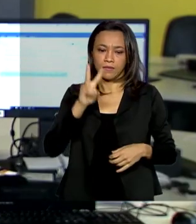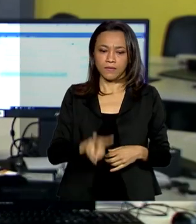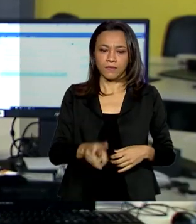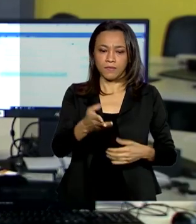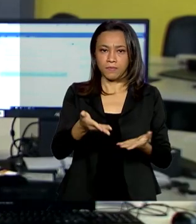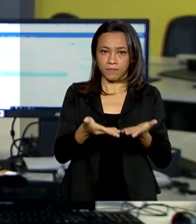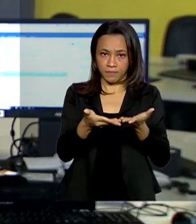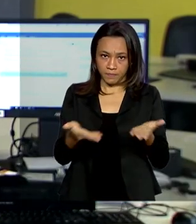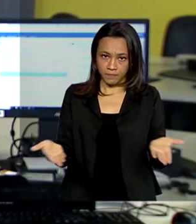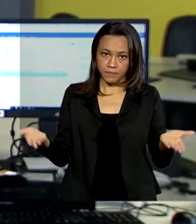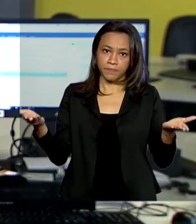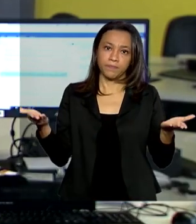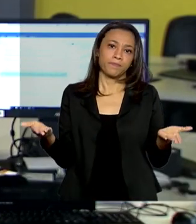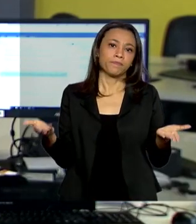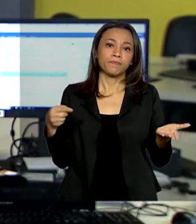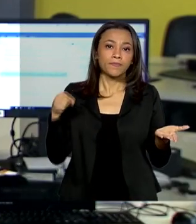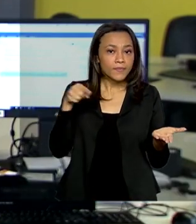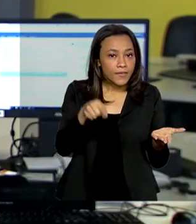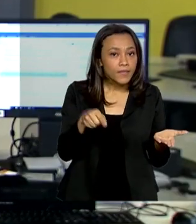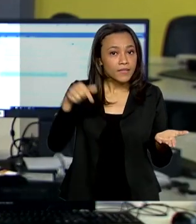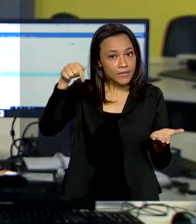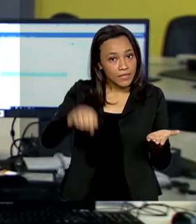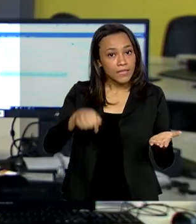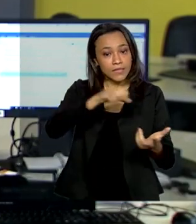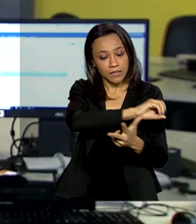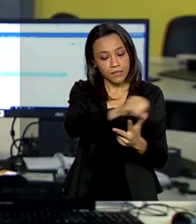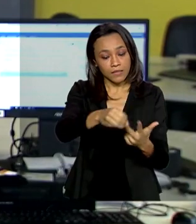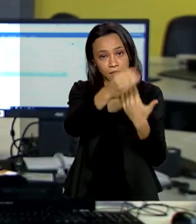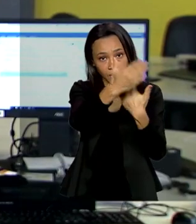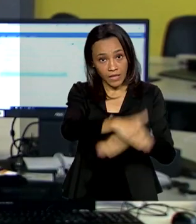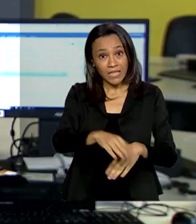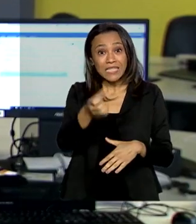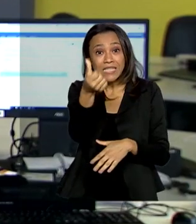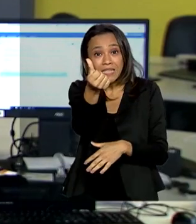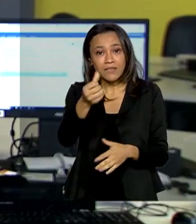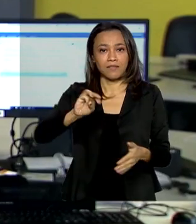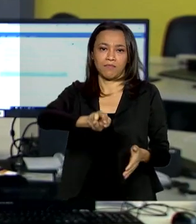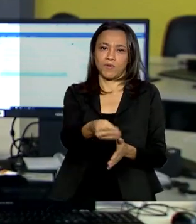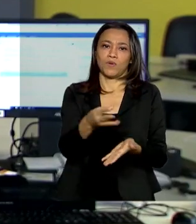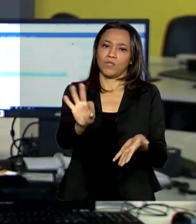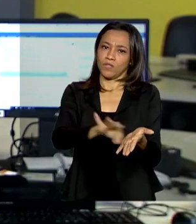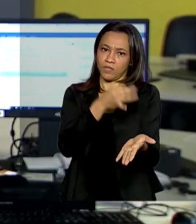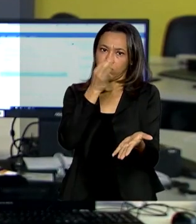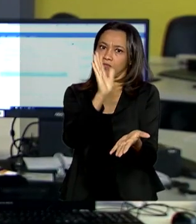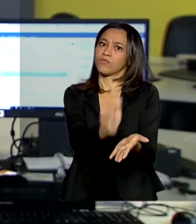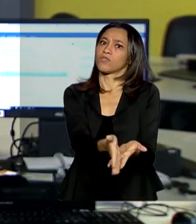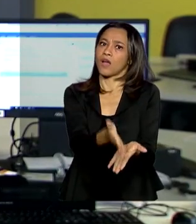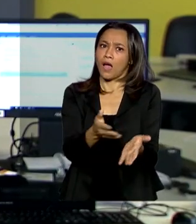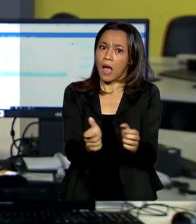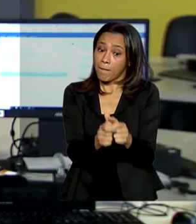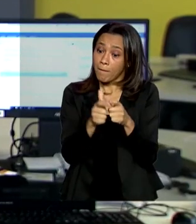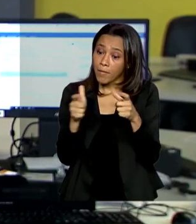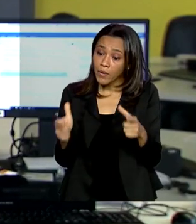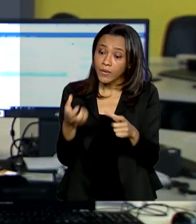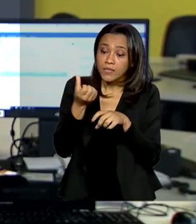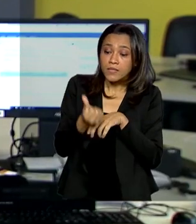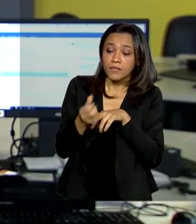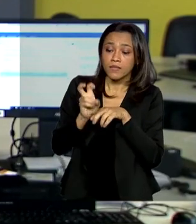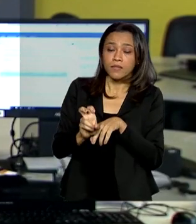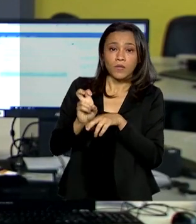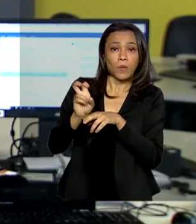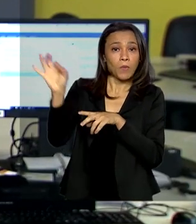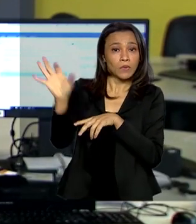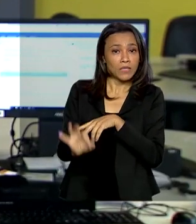.gov.br. O Enem deste ano conta com mais de 6 milhões de inscritos, sendo que a maioria, 65%,